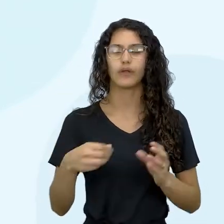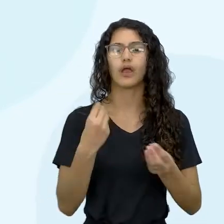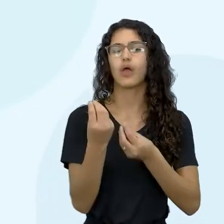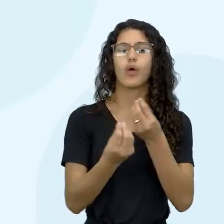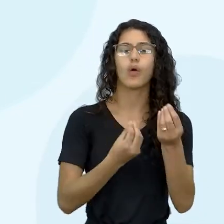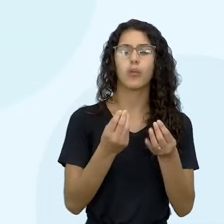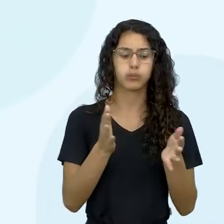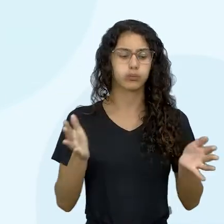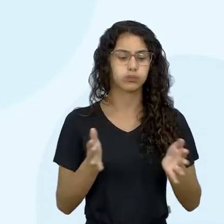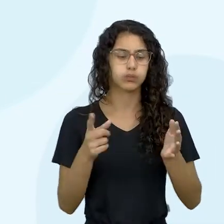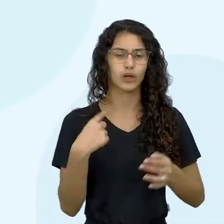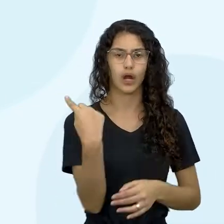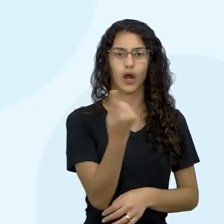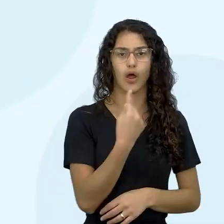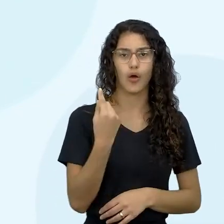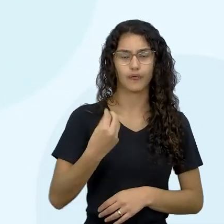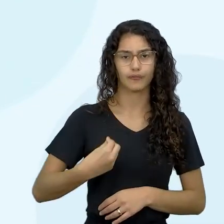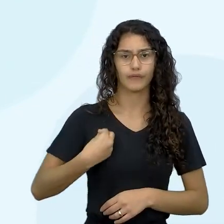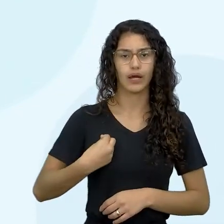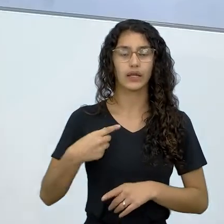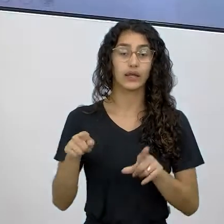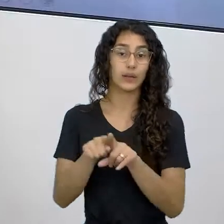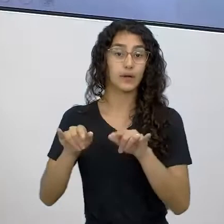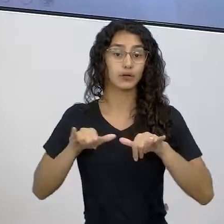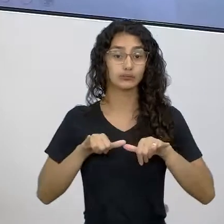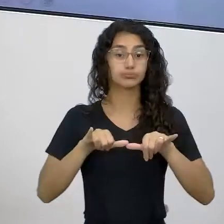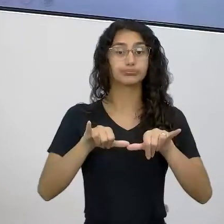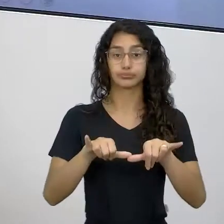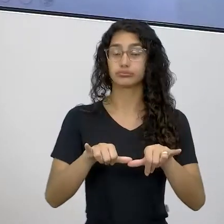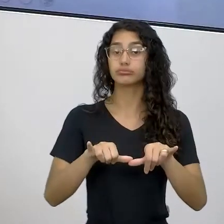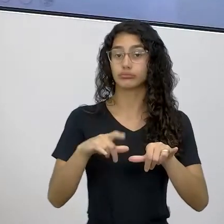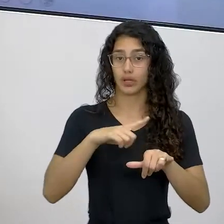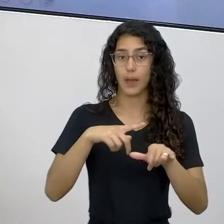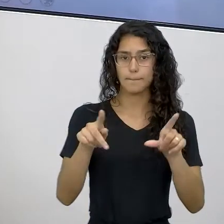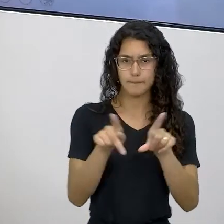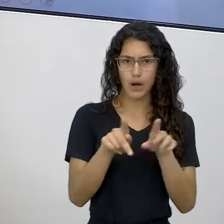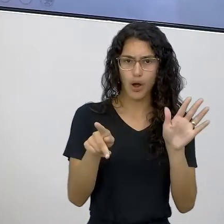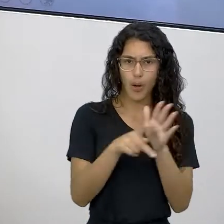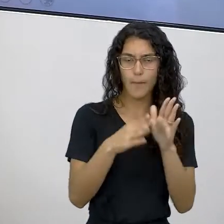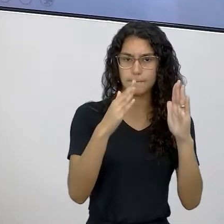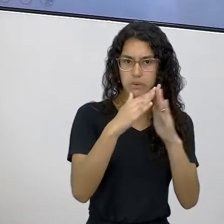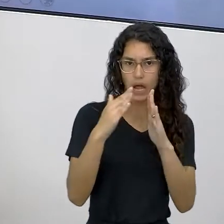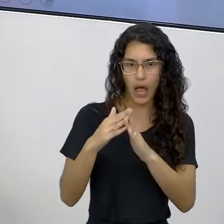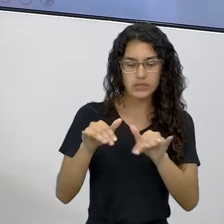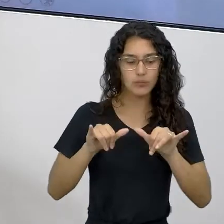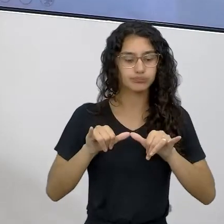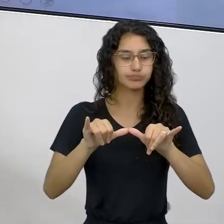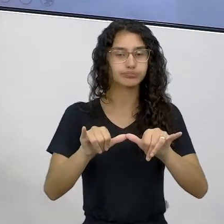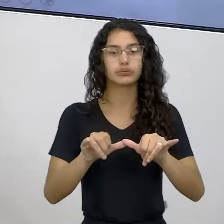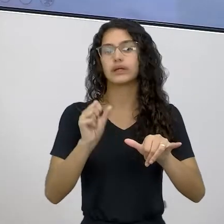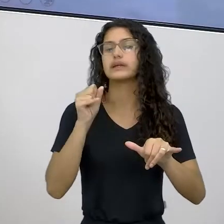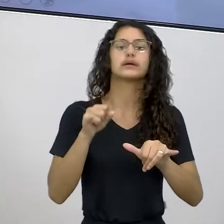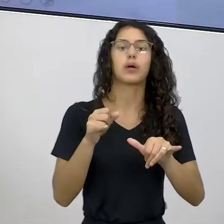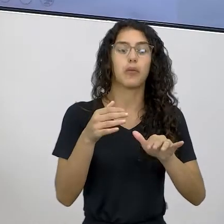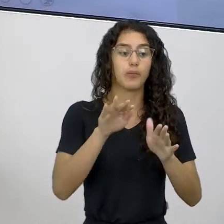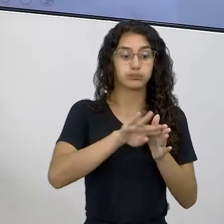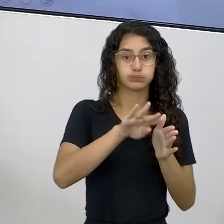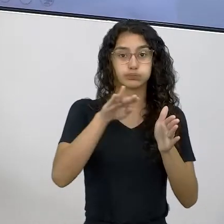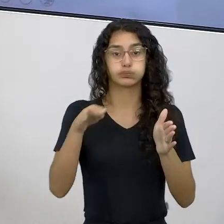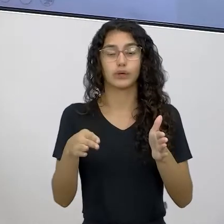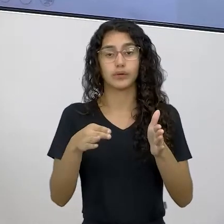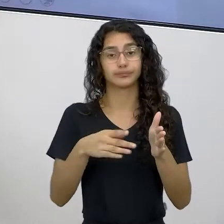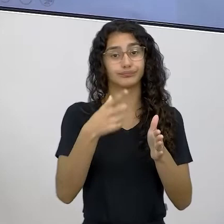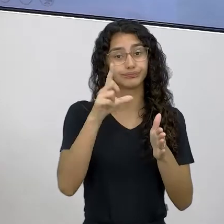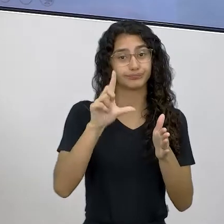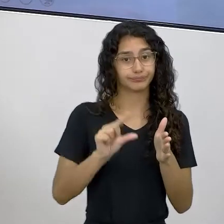Como eles influenciam no nosso carrinho do supermercado, naquela compra que a gente faz aí no supermercado, se ele está mais cheio, ele está mais